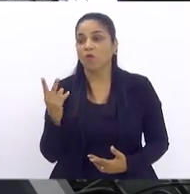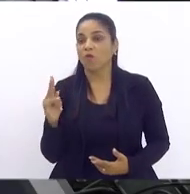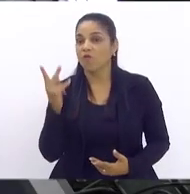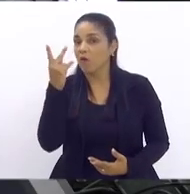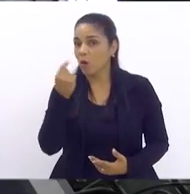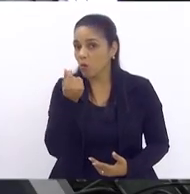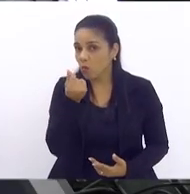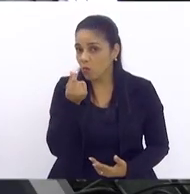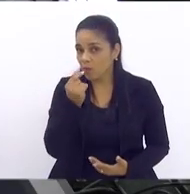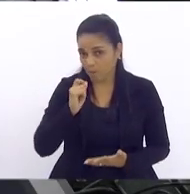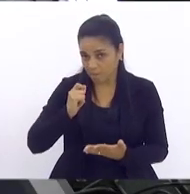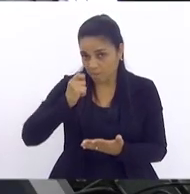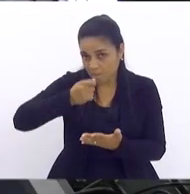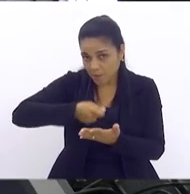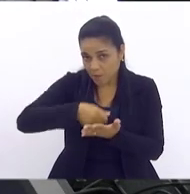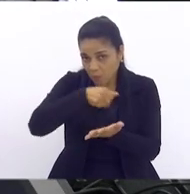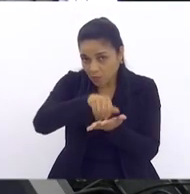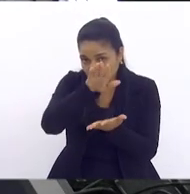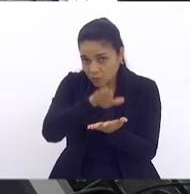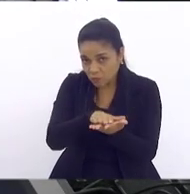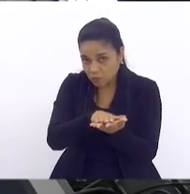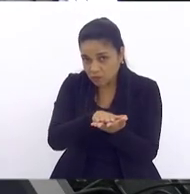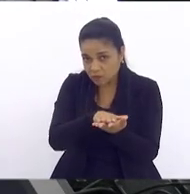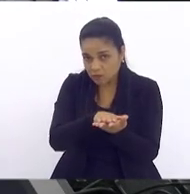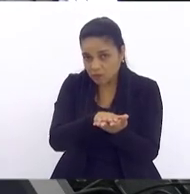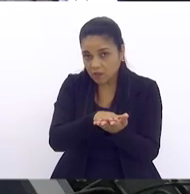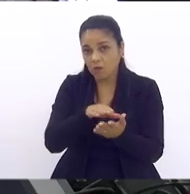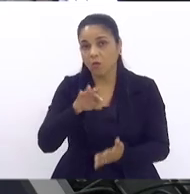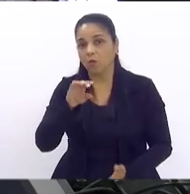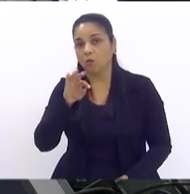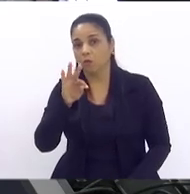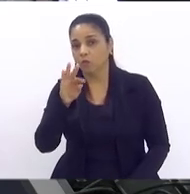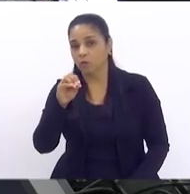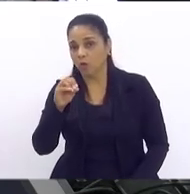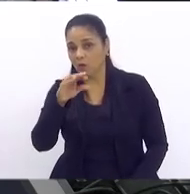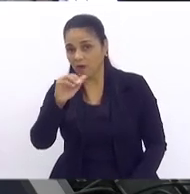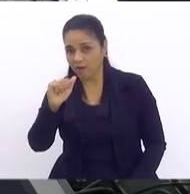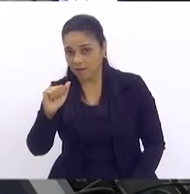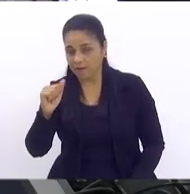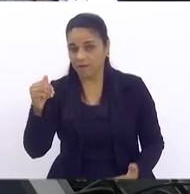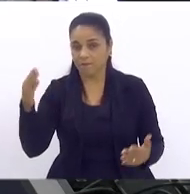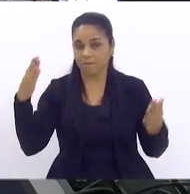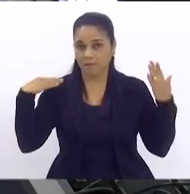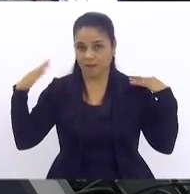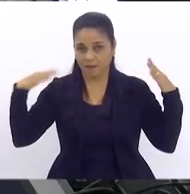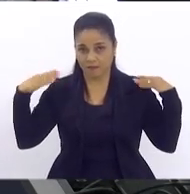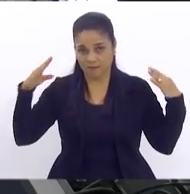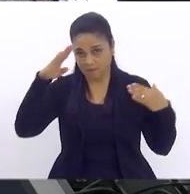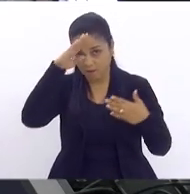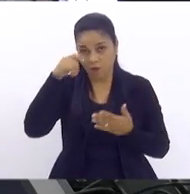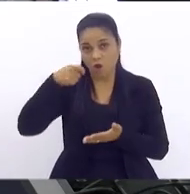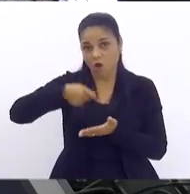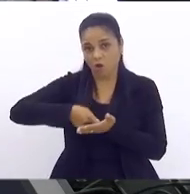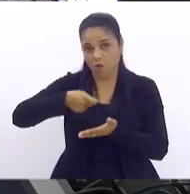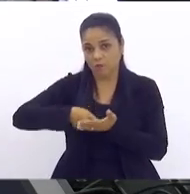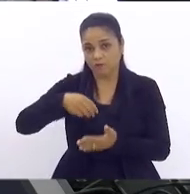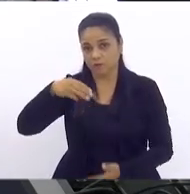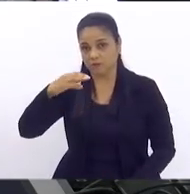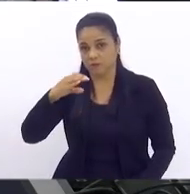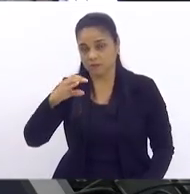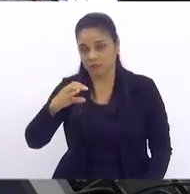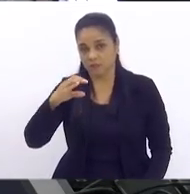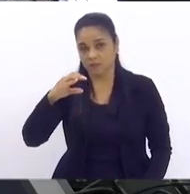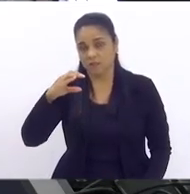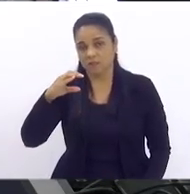foi paga? A Marinha, DOCAS, né, cobrou da SSN o valor